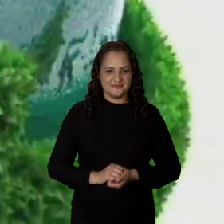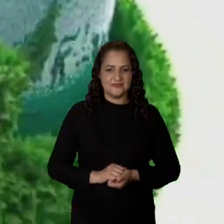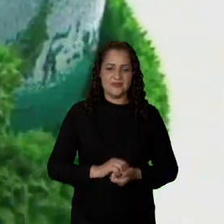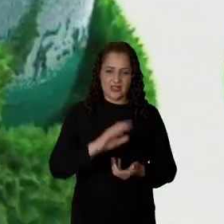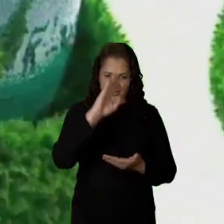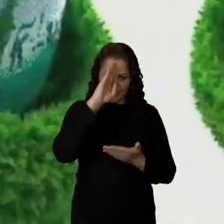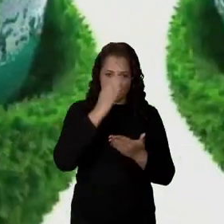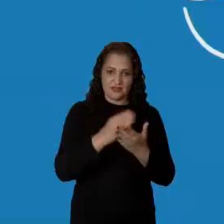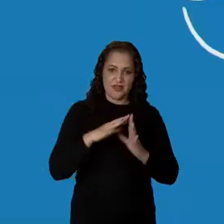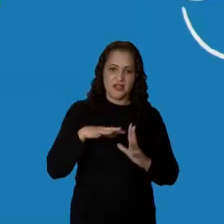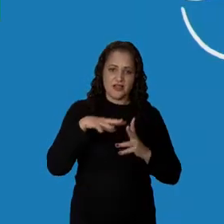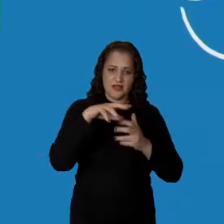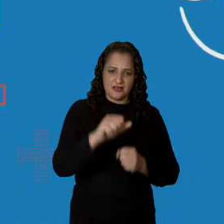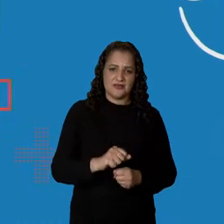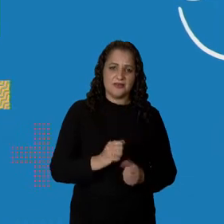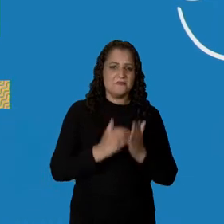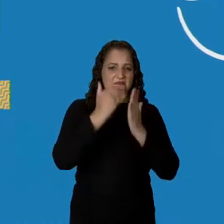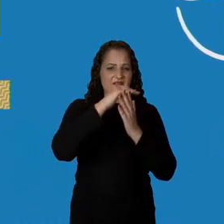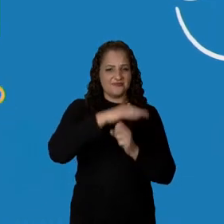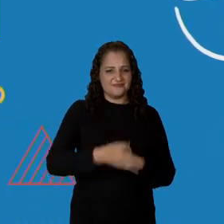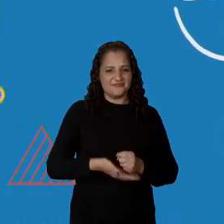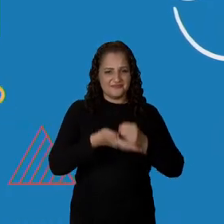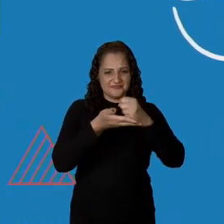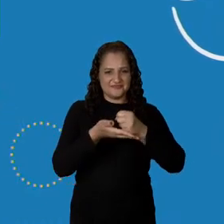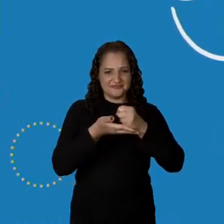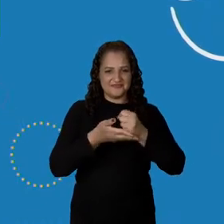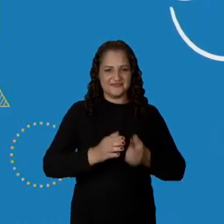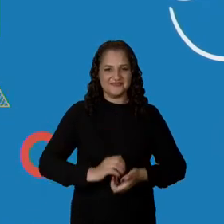Acreditem em um planeta mais sustentável.